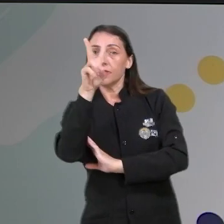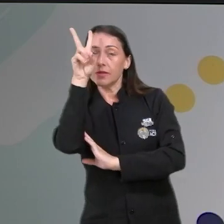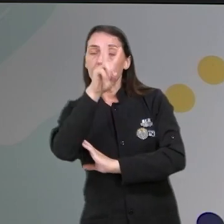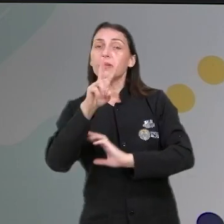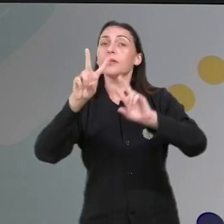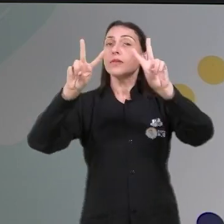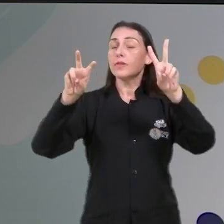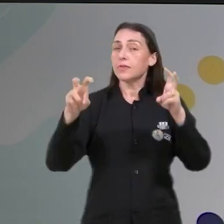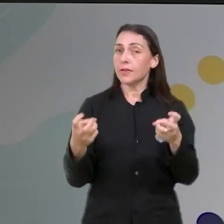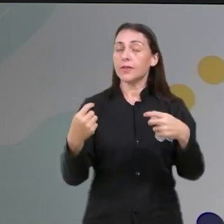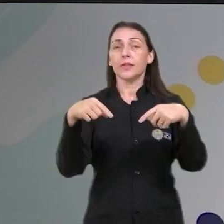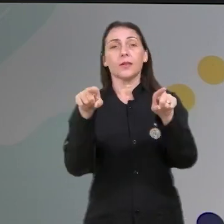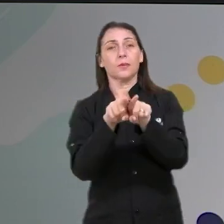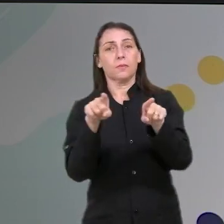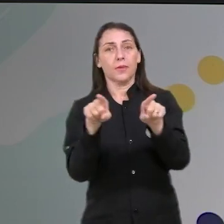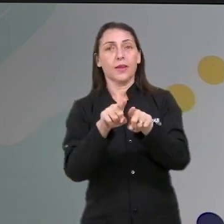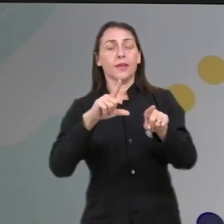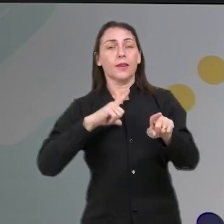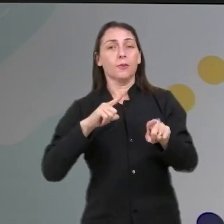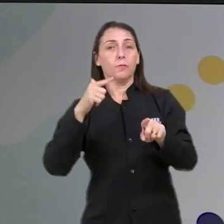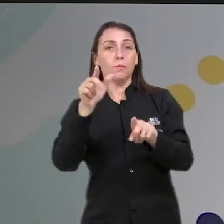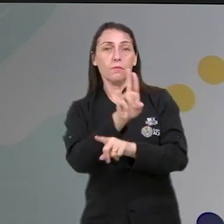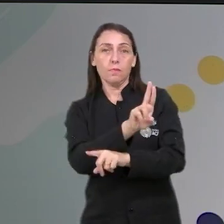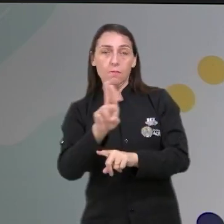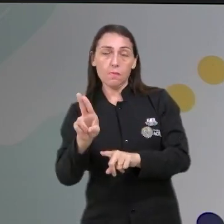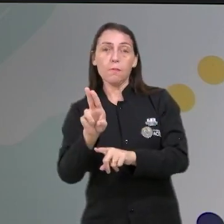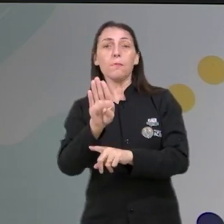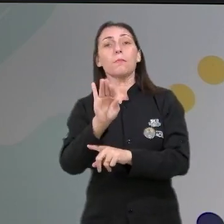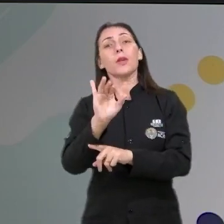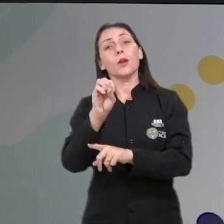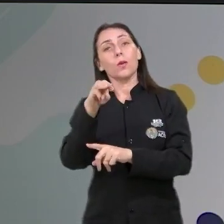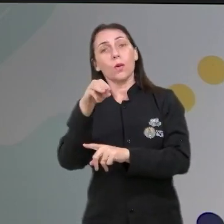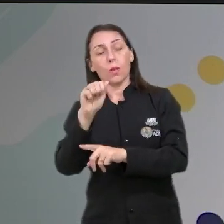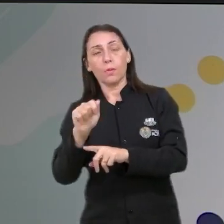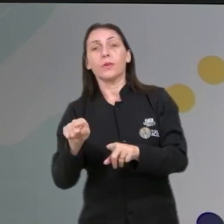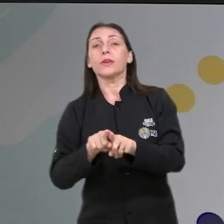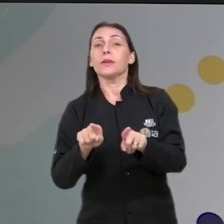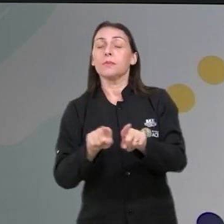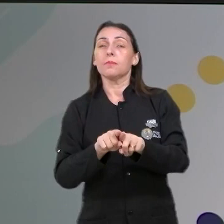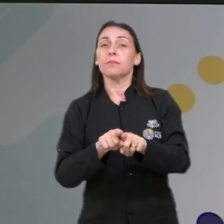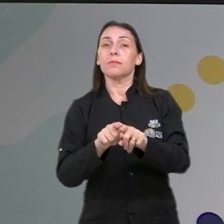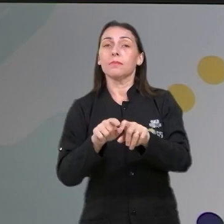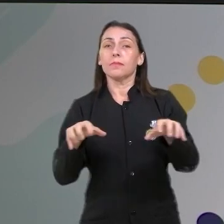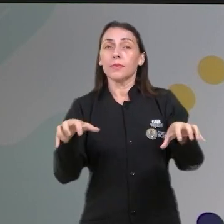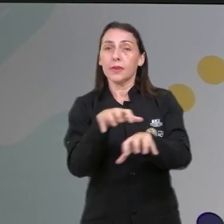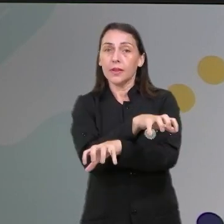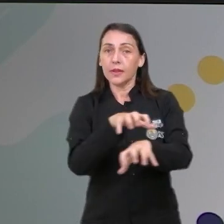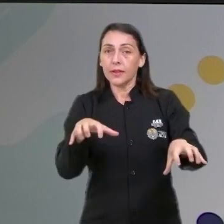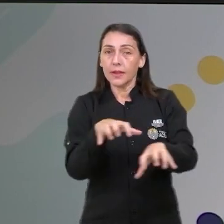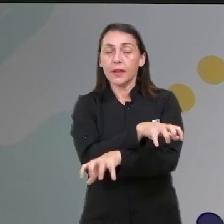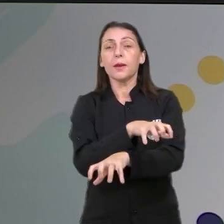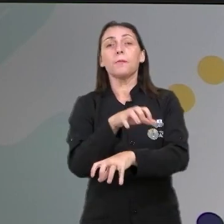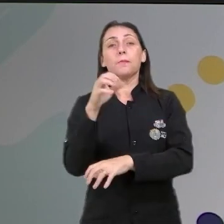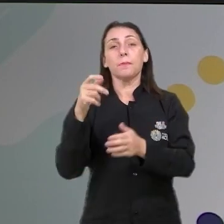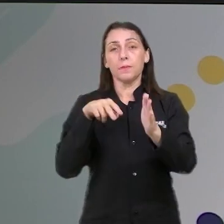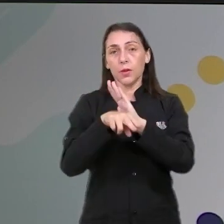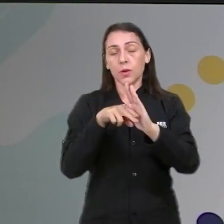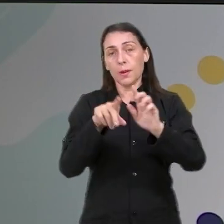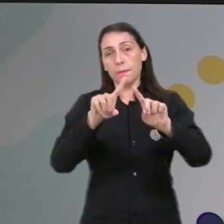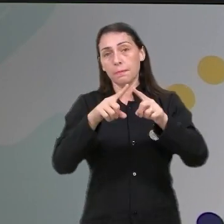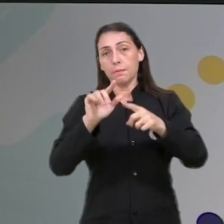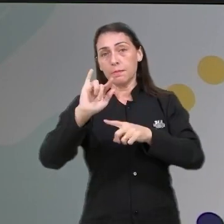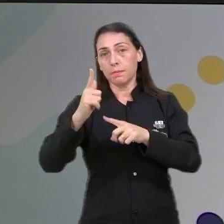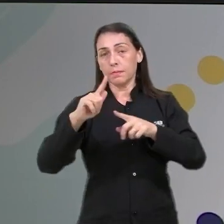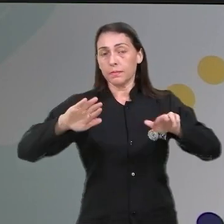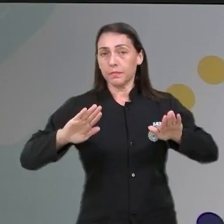esse assunto, ele também tem um outro nome, né, que é chamado biomas, que também cai na biologia. Tá? Mas aqui na geografia nós vamos focar